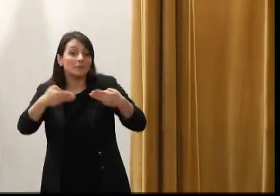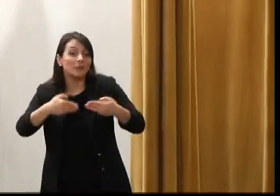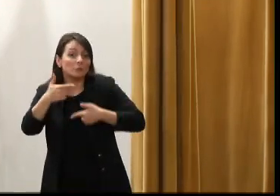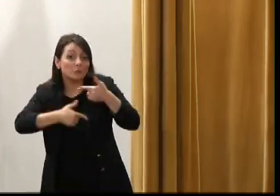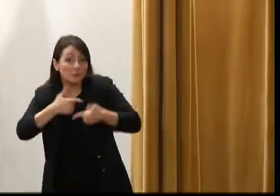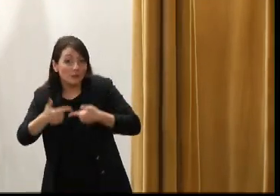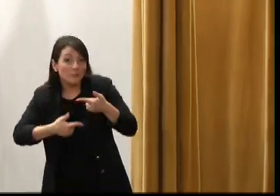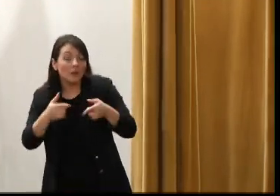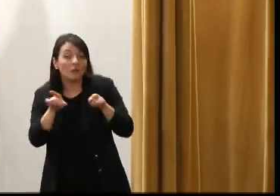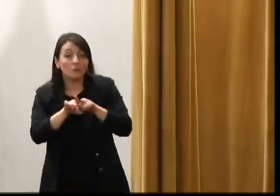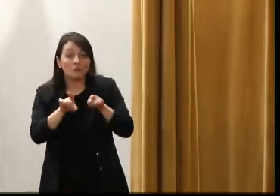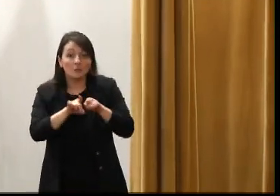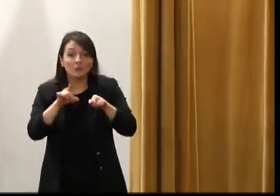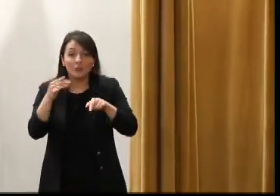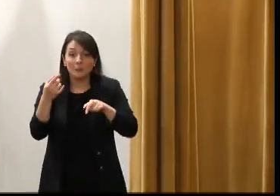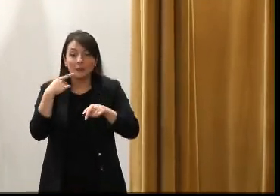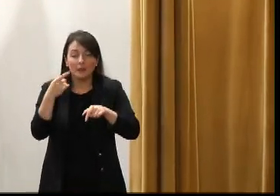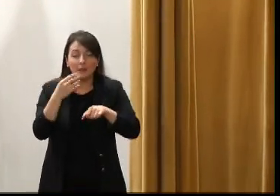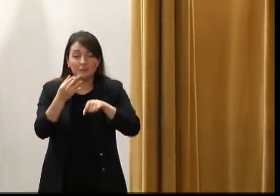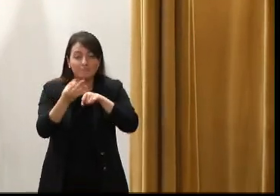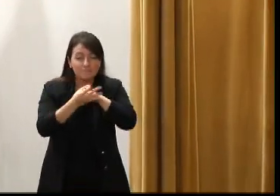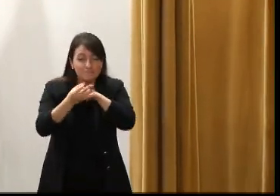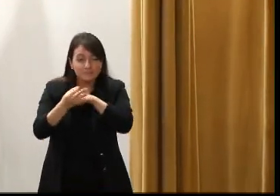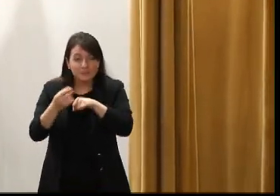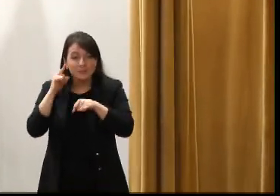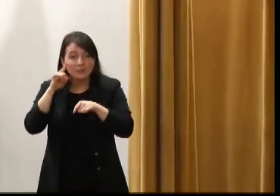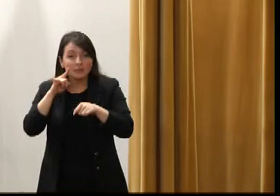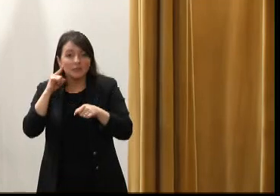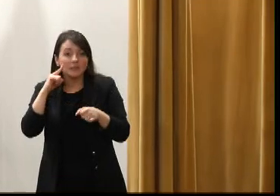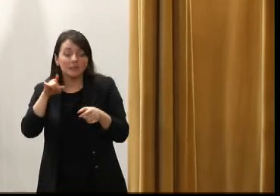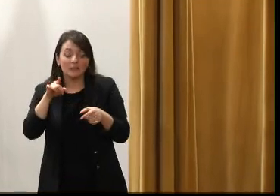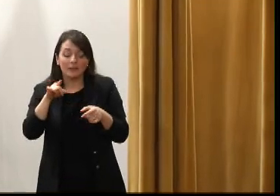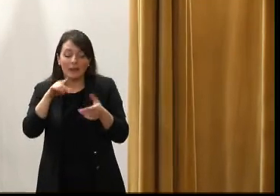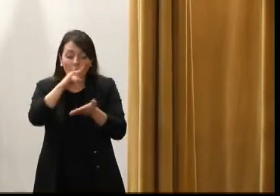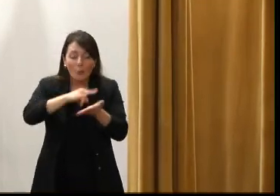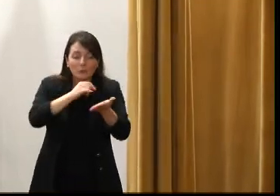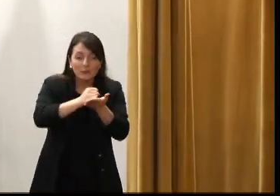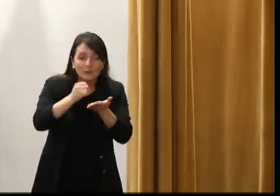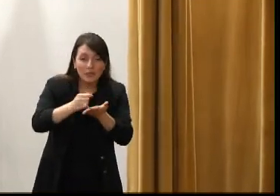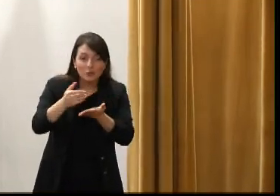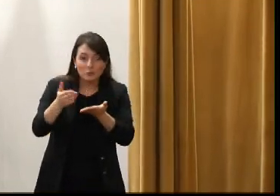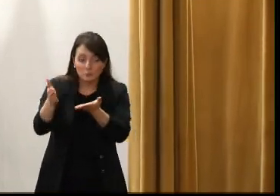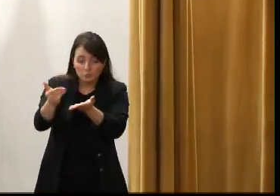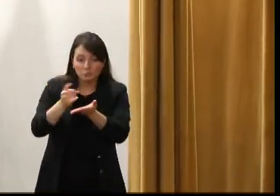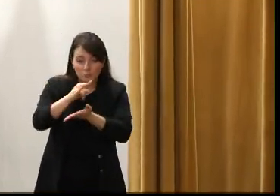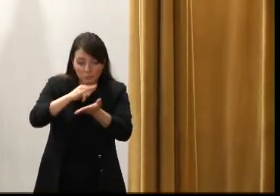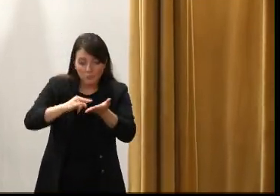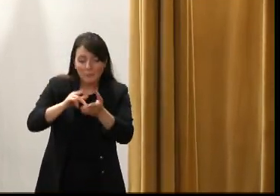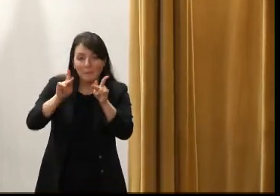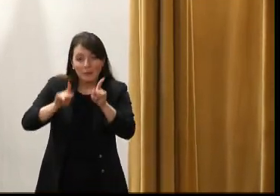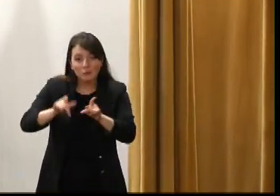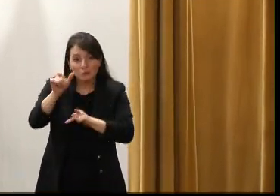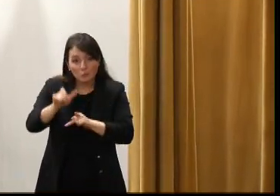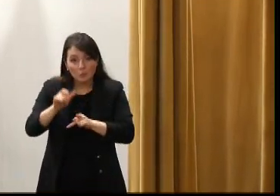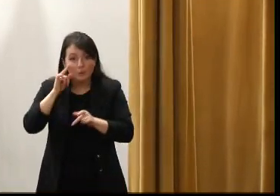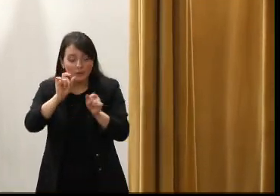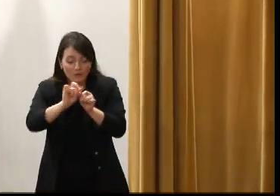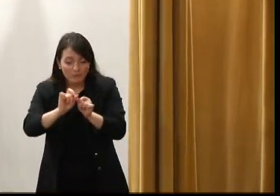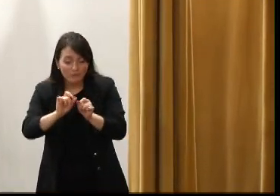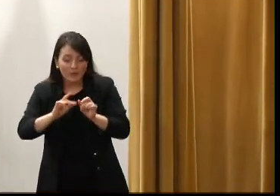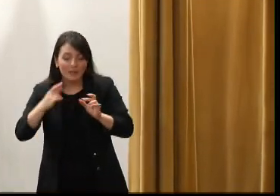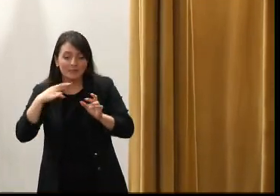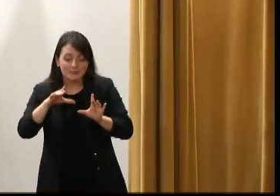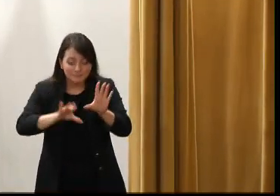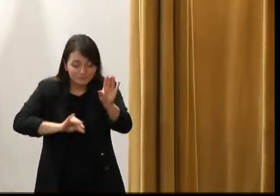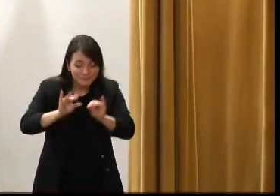Defensoria Pública em prol dos catadores que são contratados para executar a triagem dos resíduos da coleta